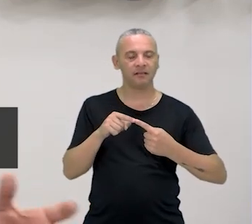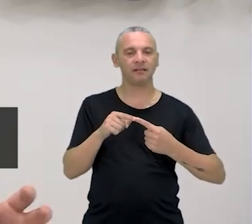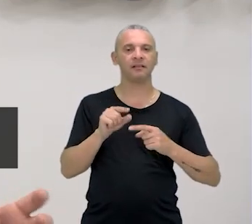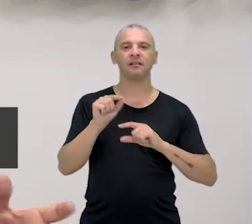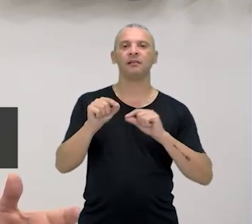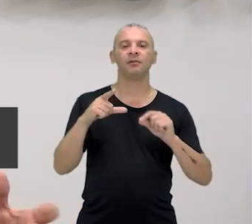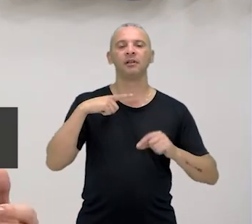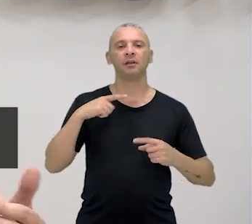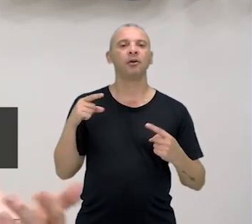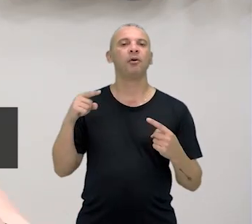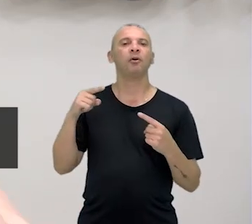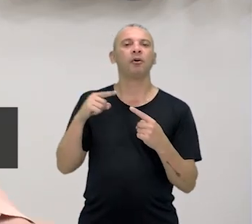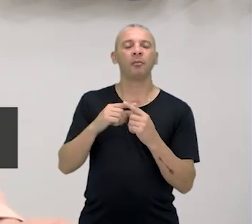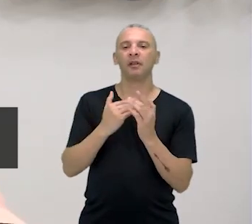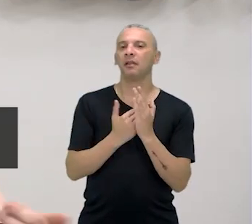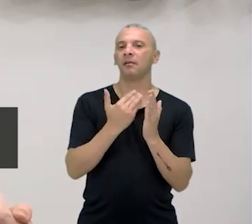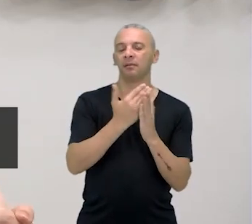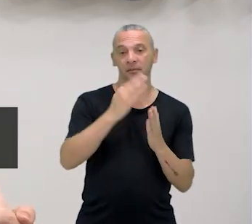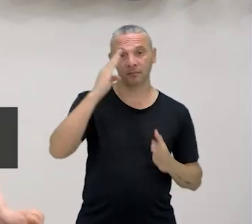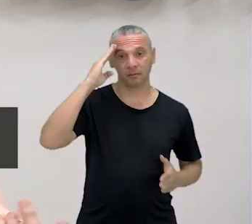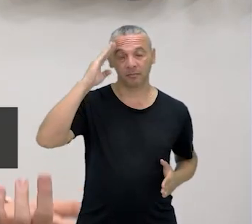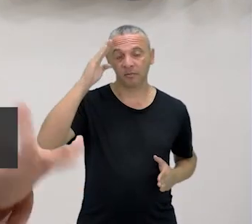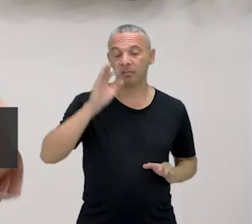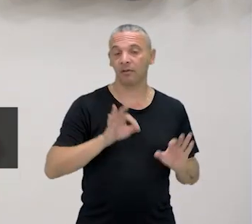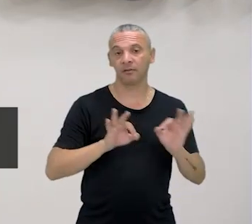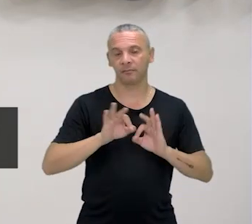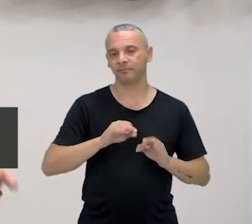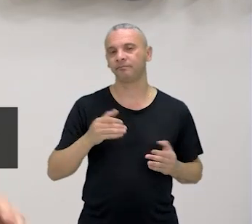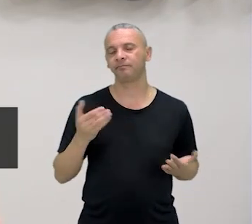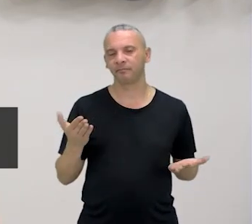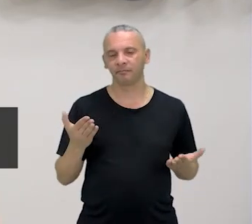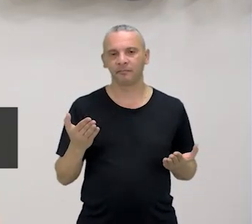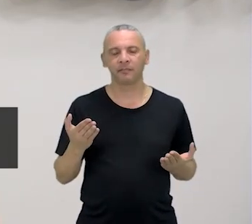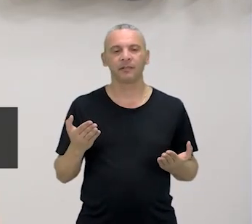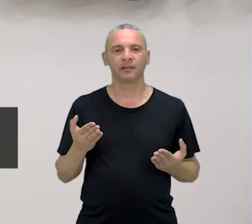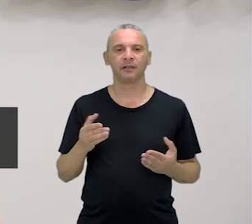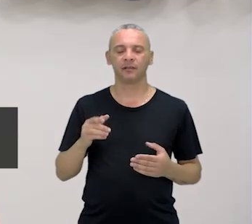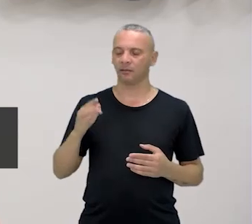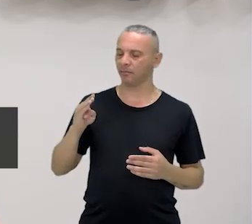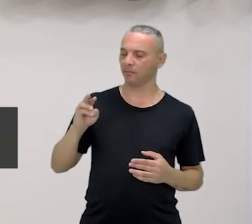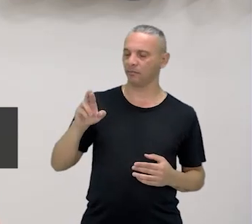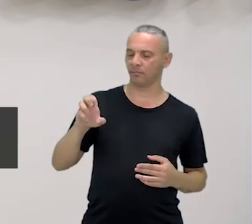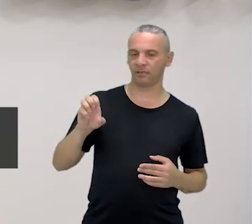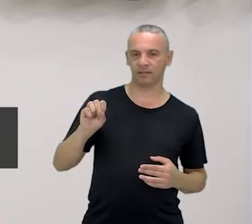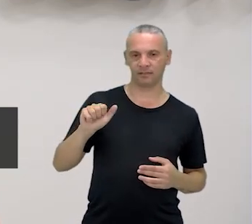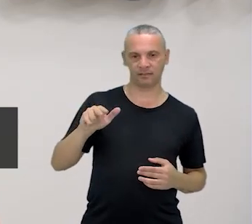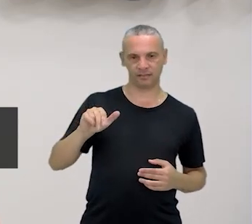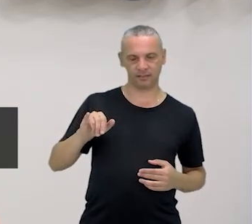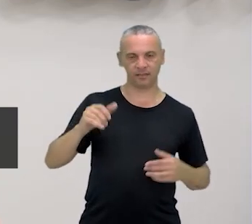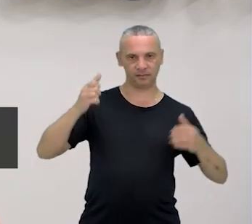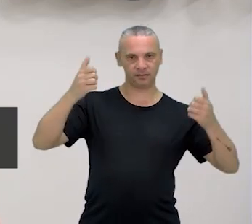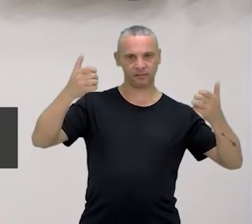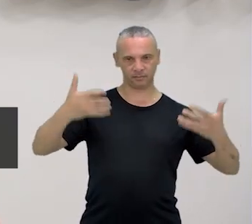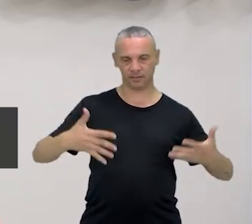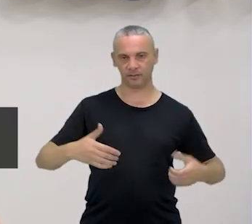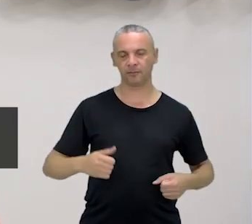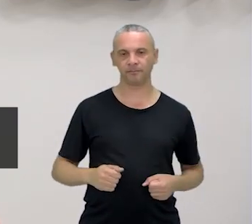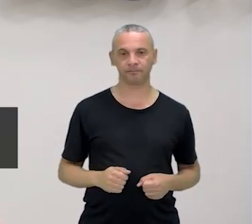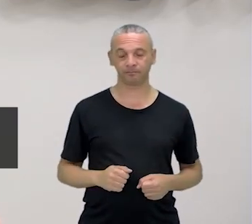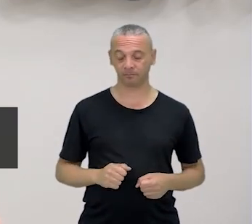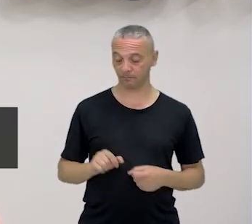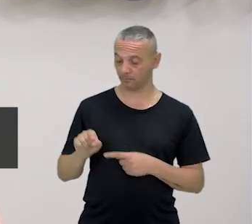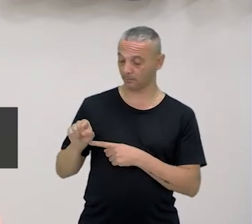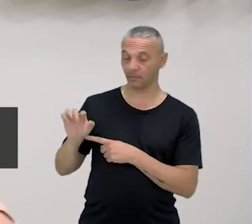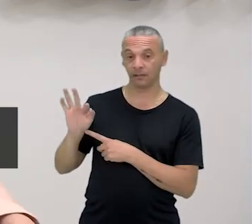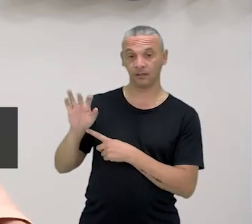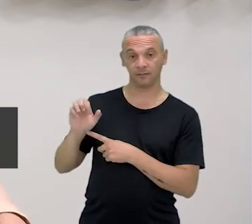é o maior antagonista da obra. Mas voltando um pouquinho, que o Bessani falou, eu penso que o Fernando se